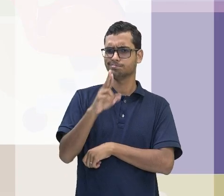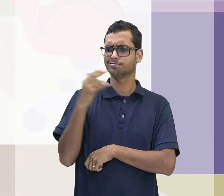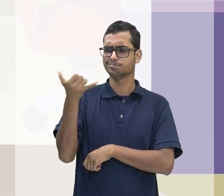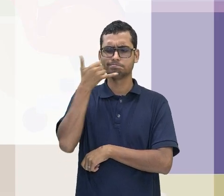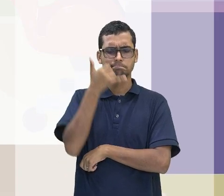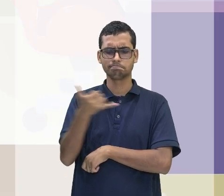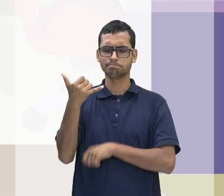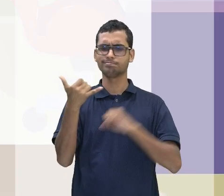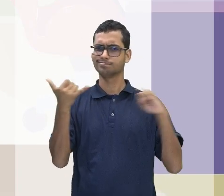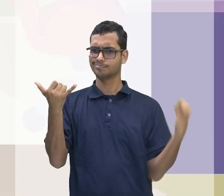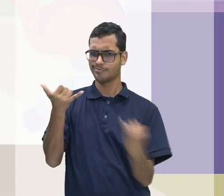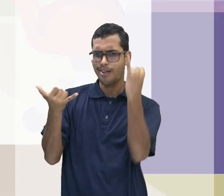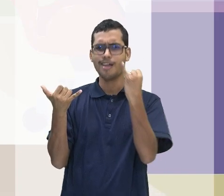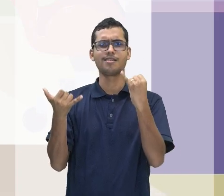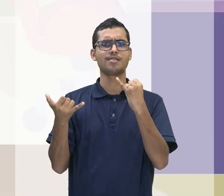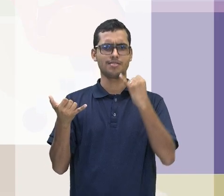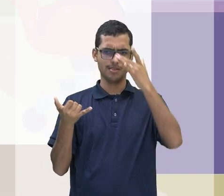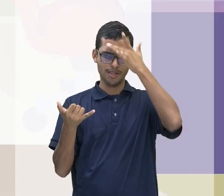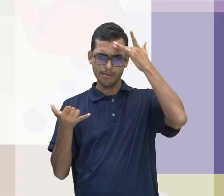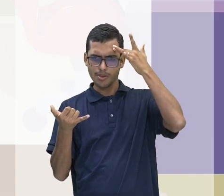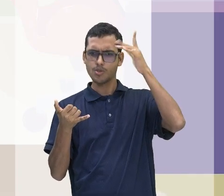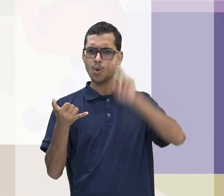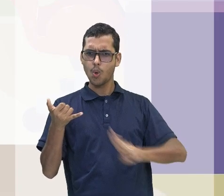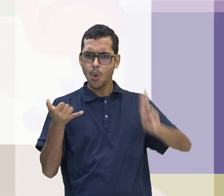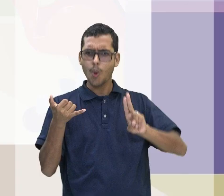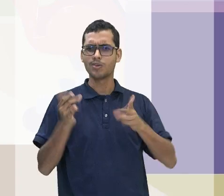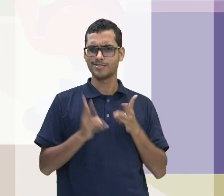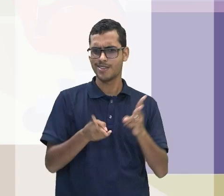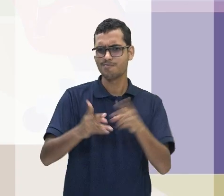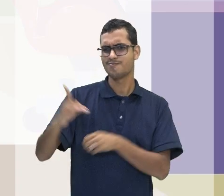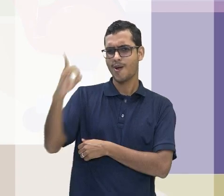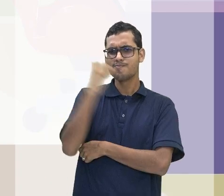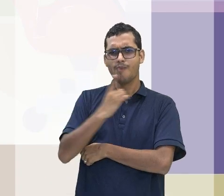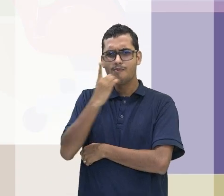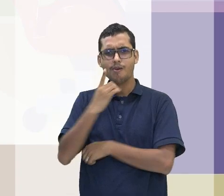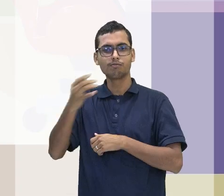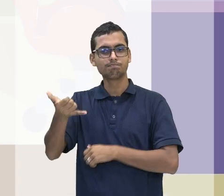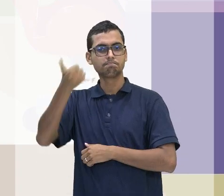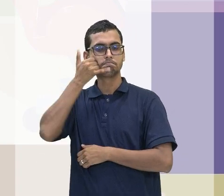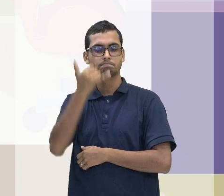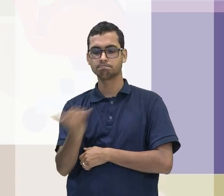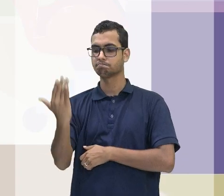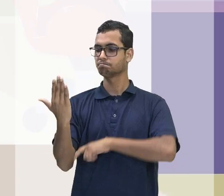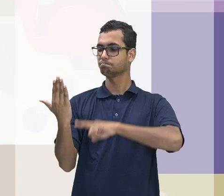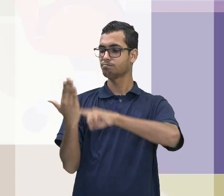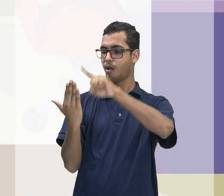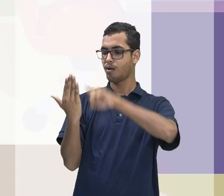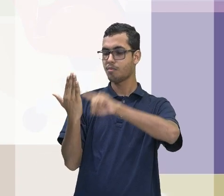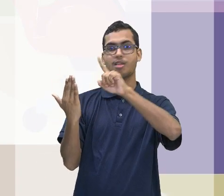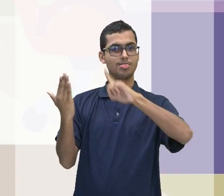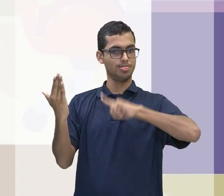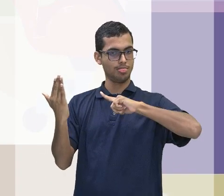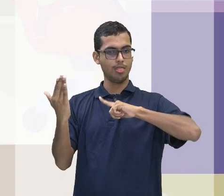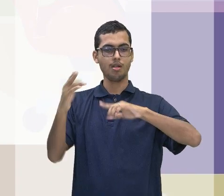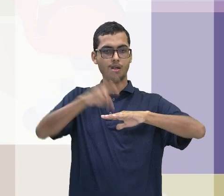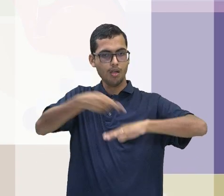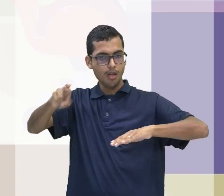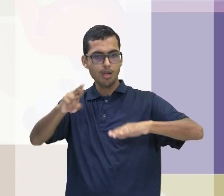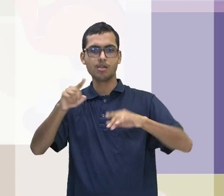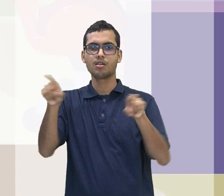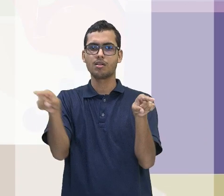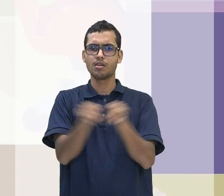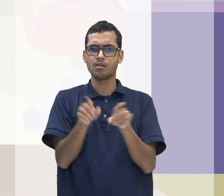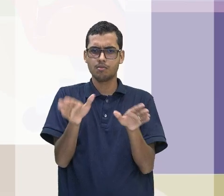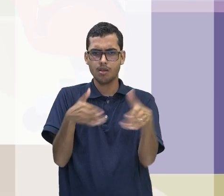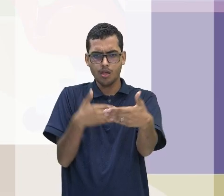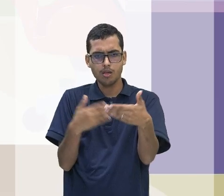que todos fazem tanta questão de usar no dia a dia. Então, no celular, ele funciona a partir de micro-ondas